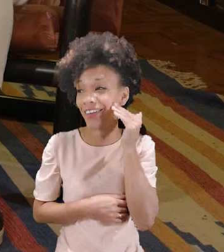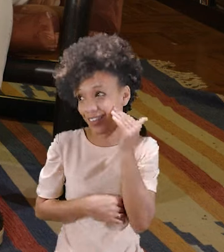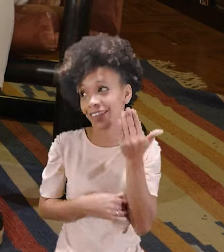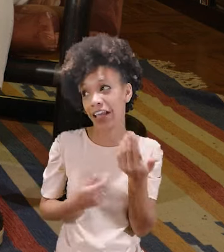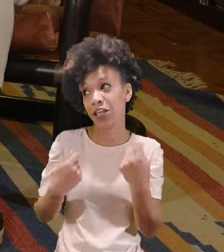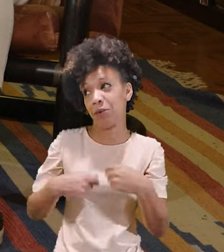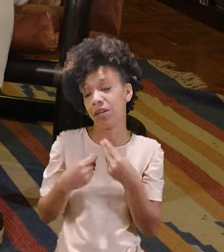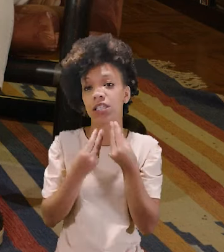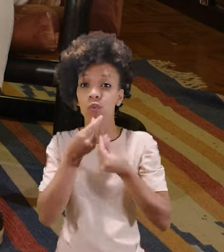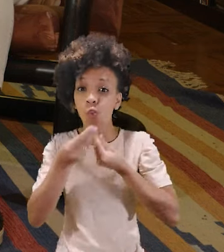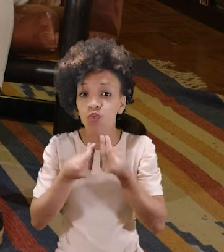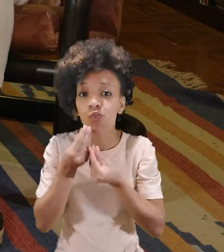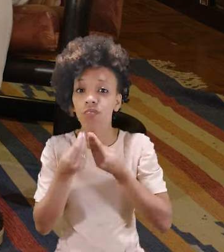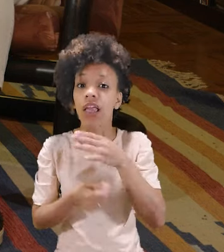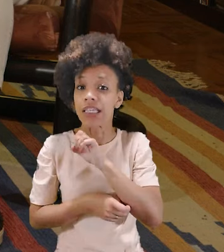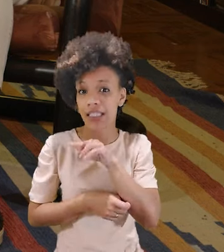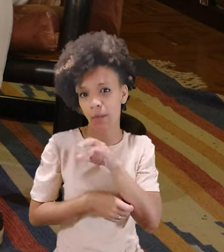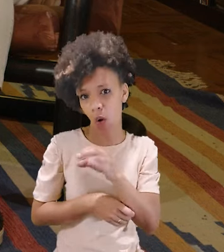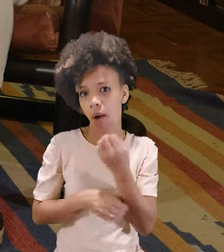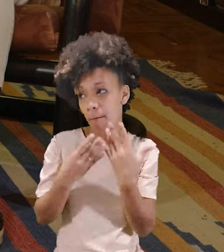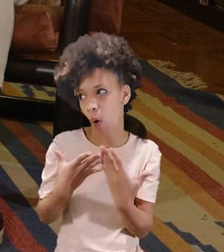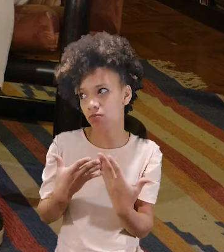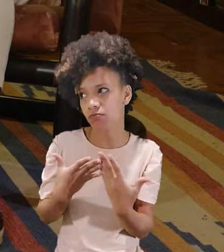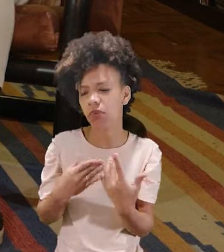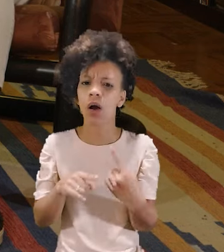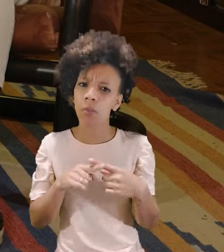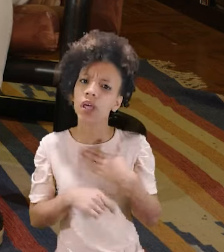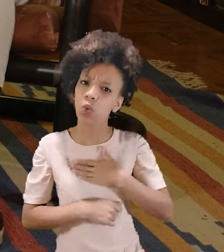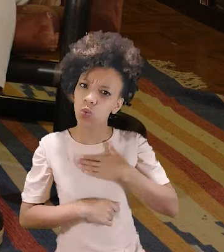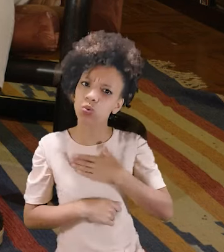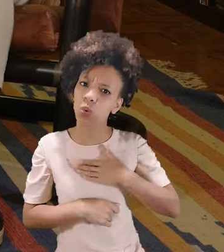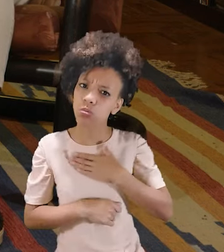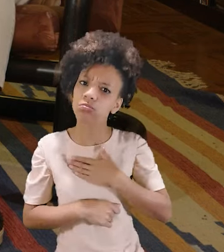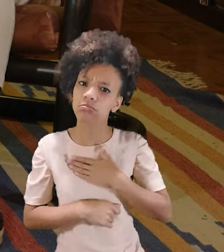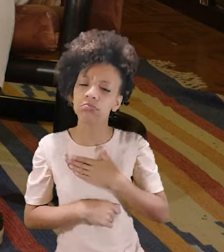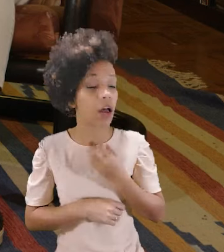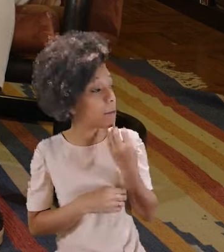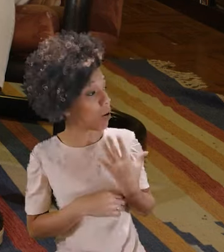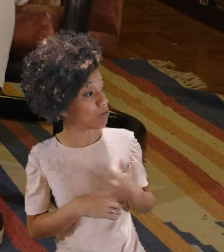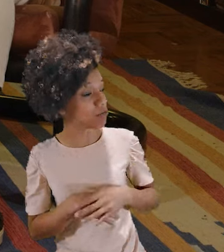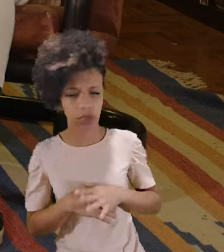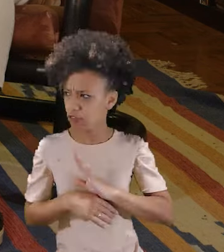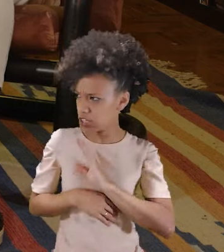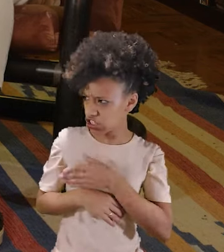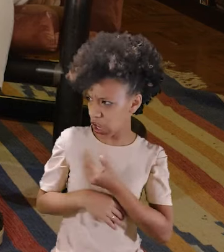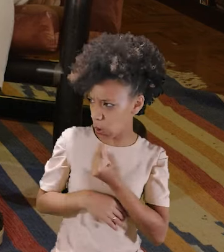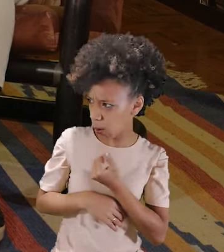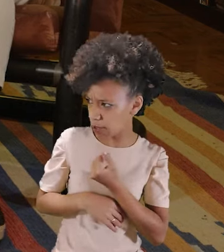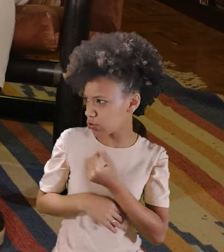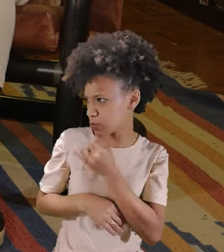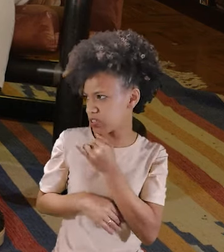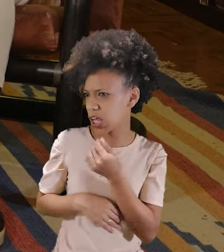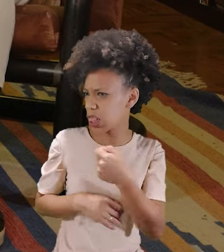infinito que a galera precisa de sabor um pouquinho de comer coisa boa né cara é gostoso é bom muito você já comeu isso